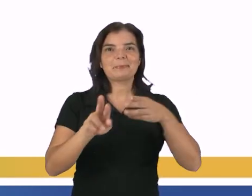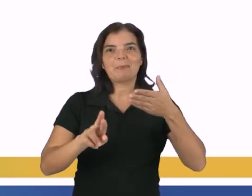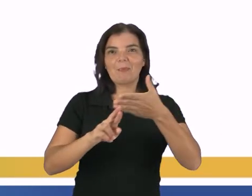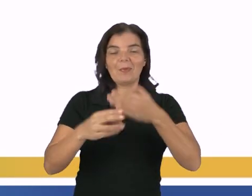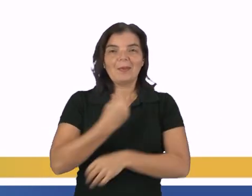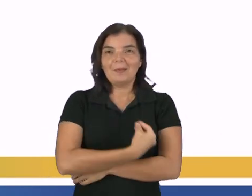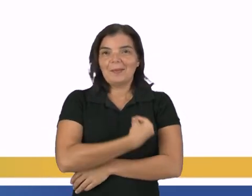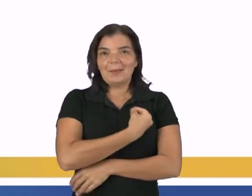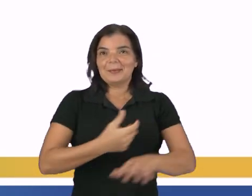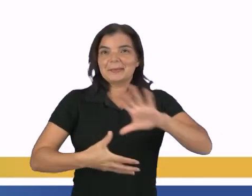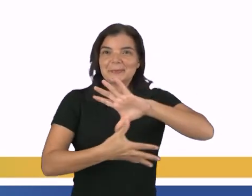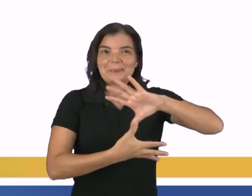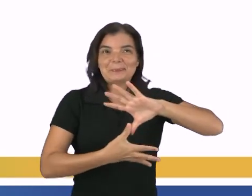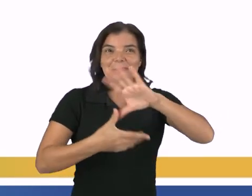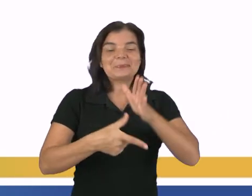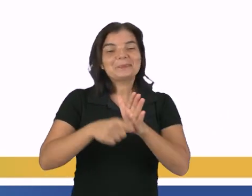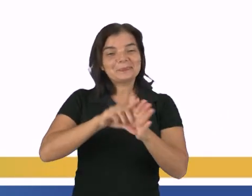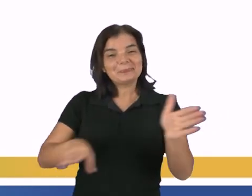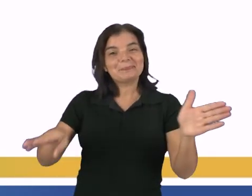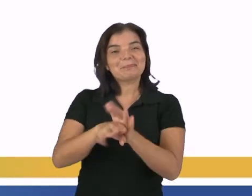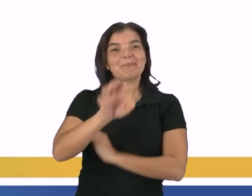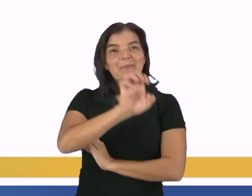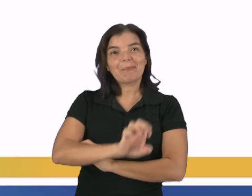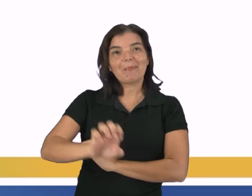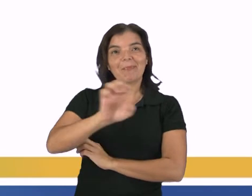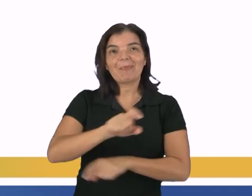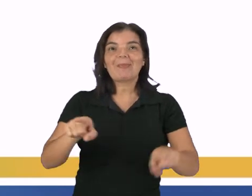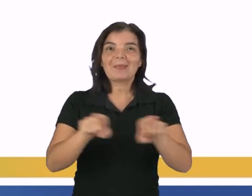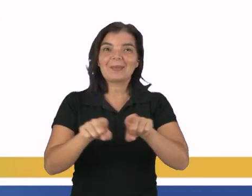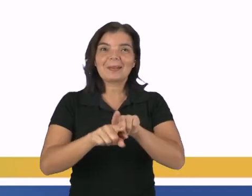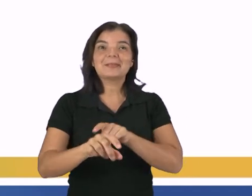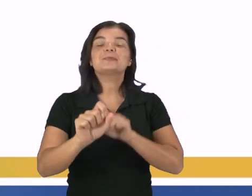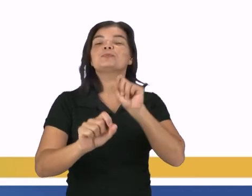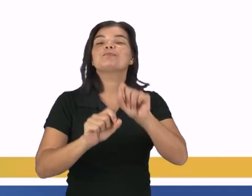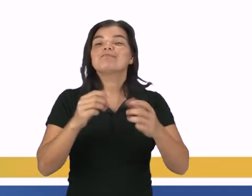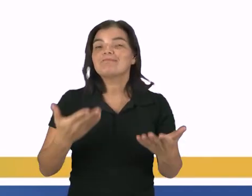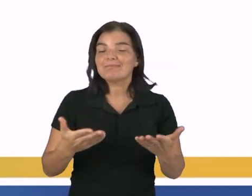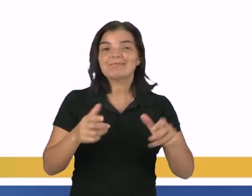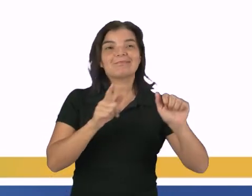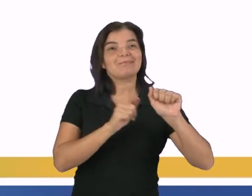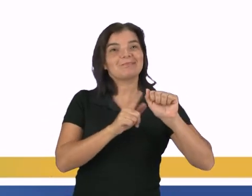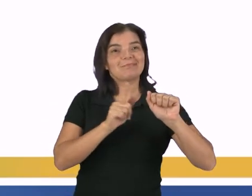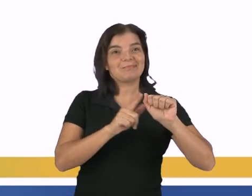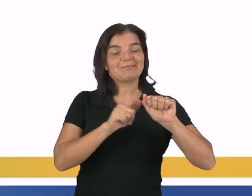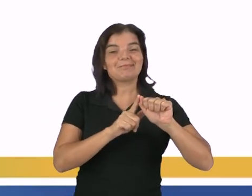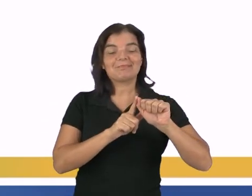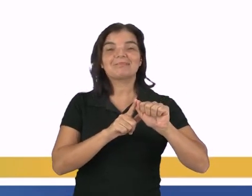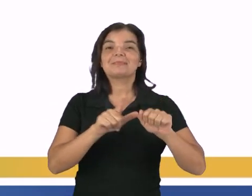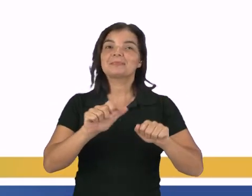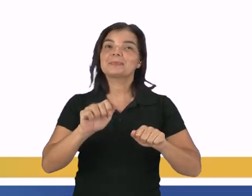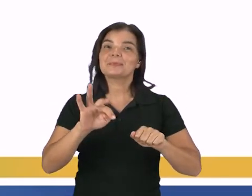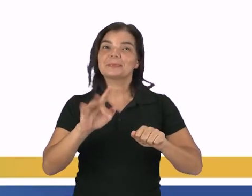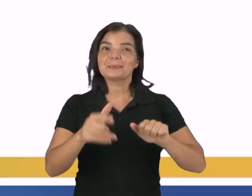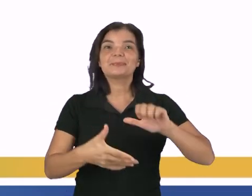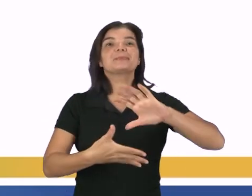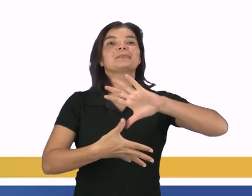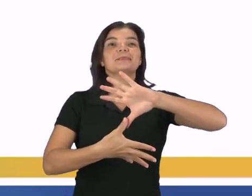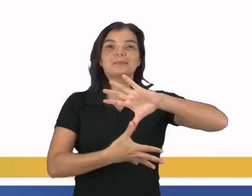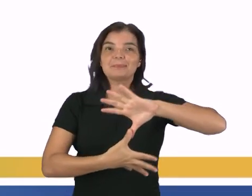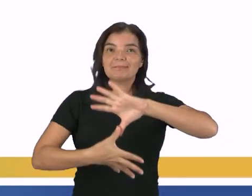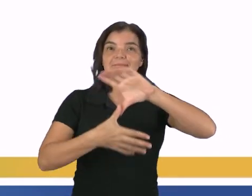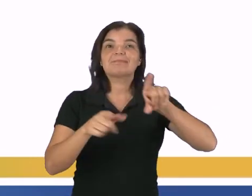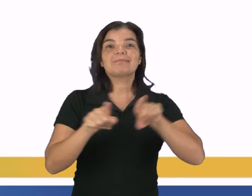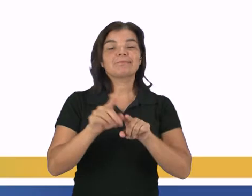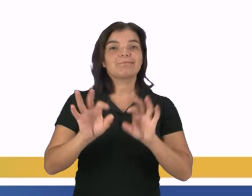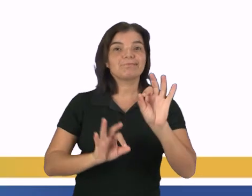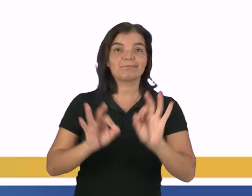na América antes da chegada do europeu. Também são chamados de, letra A, latino-americanos, com sua